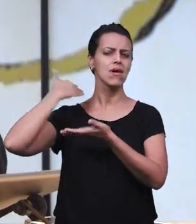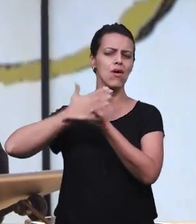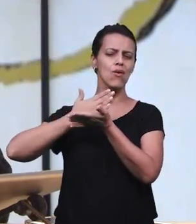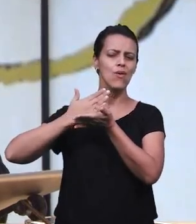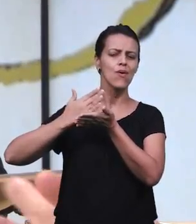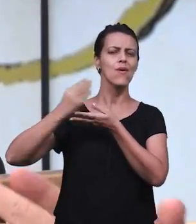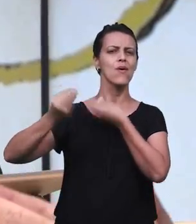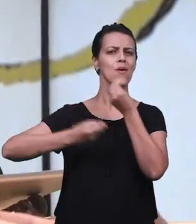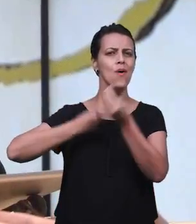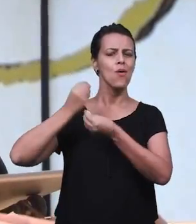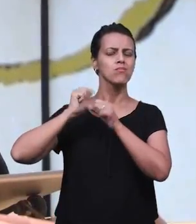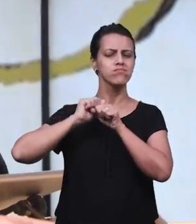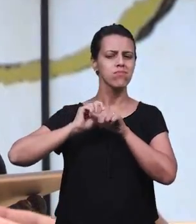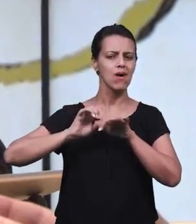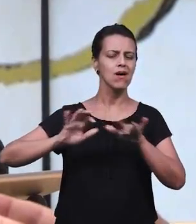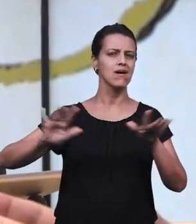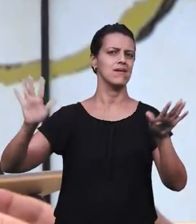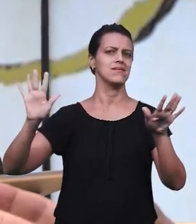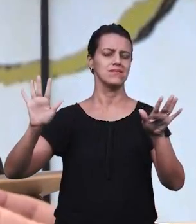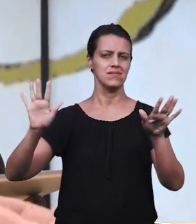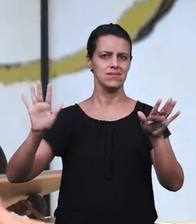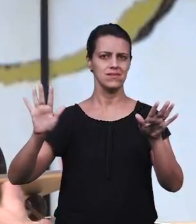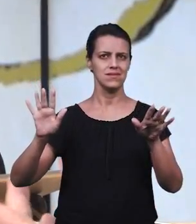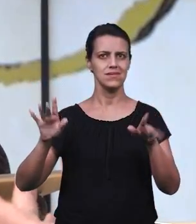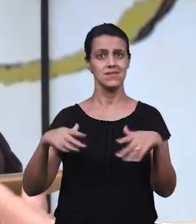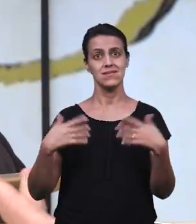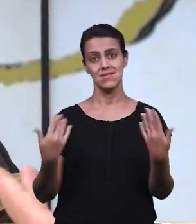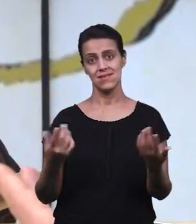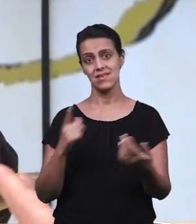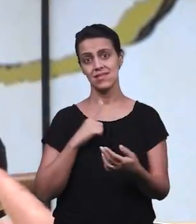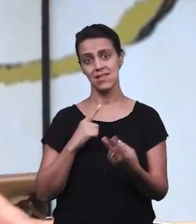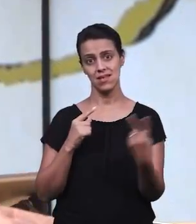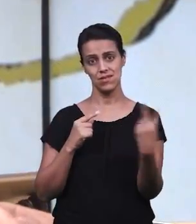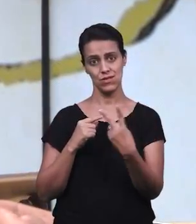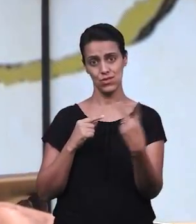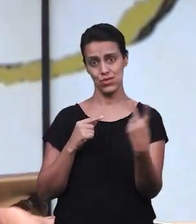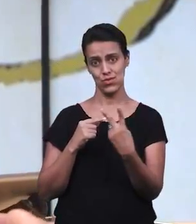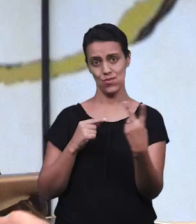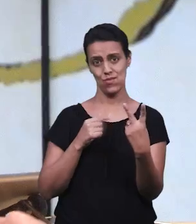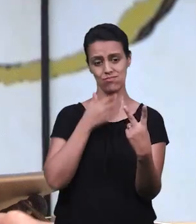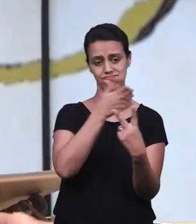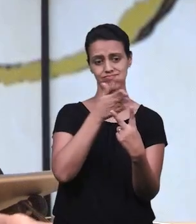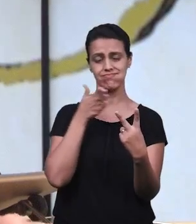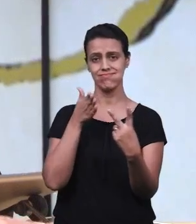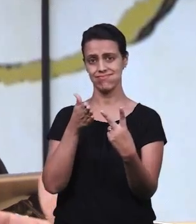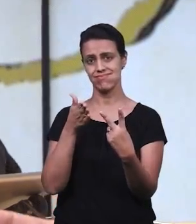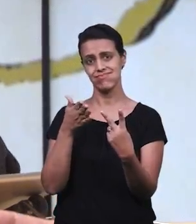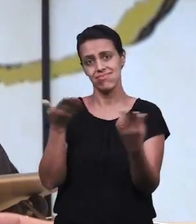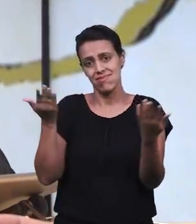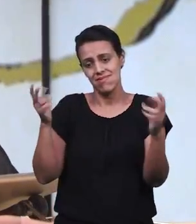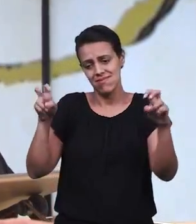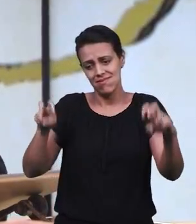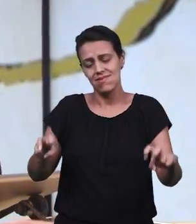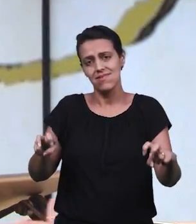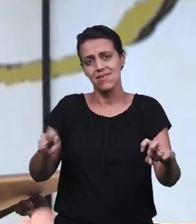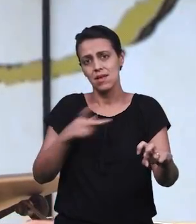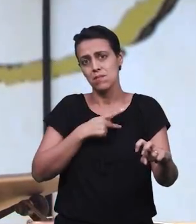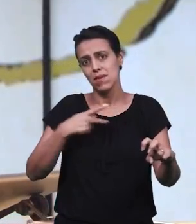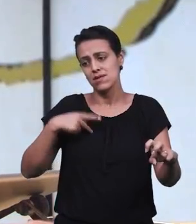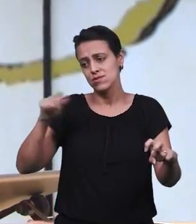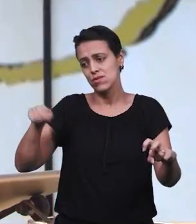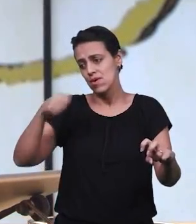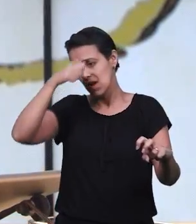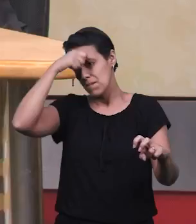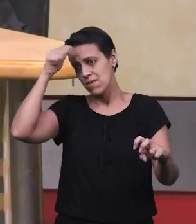como ela começou a se expandir. E, naturalmente, duas referências acerca desse assunto estão sentadas aqui à mesa, que é o pastor Amadeu Loureiro e o